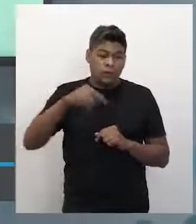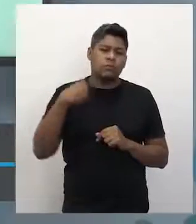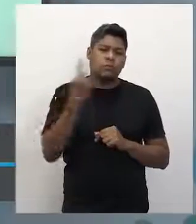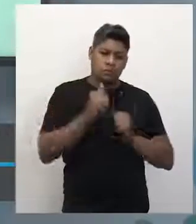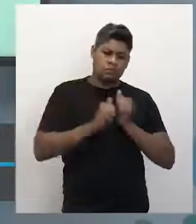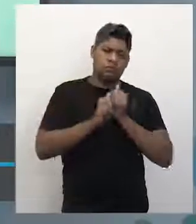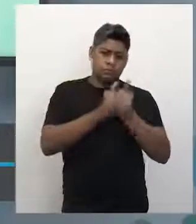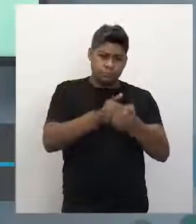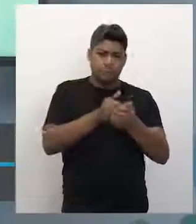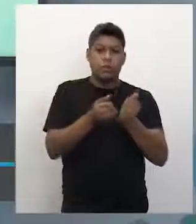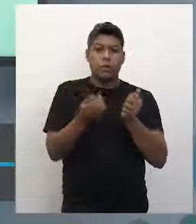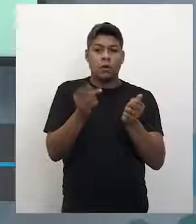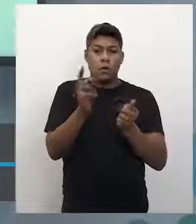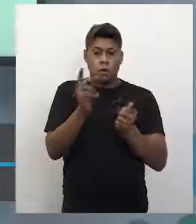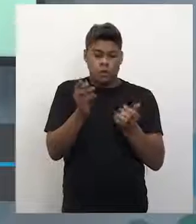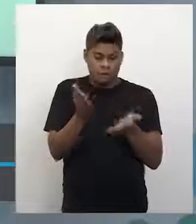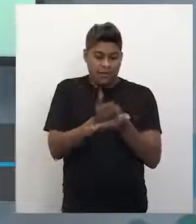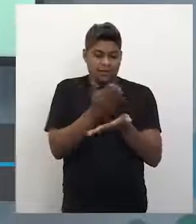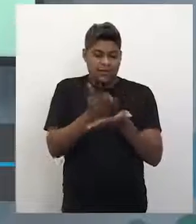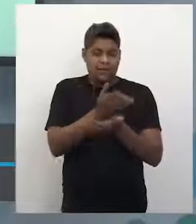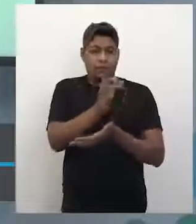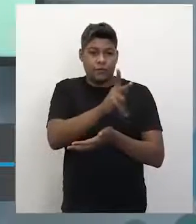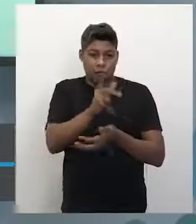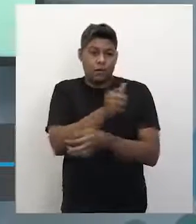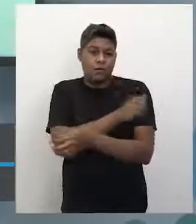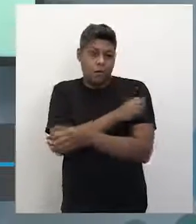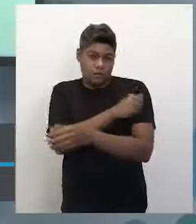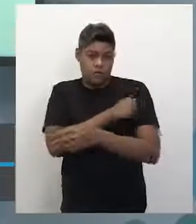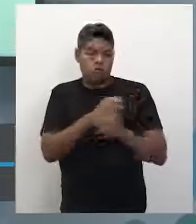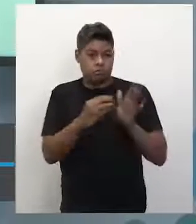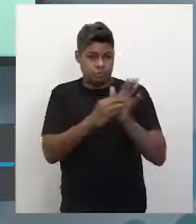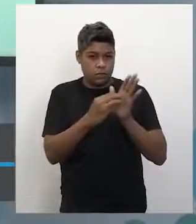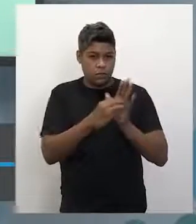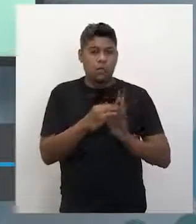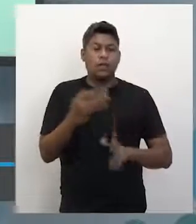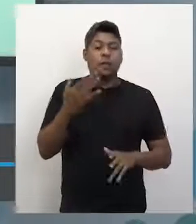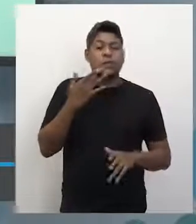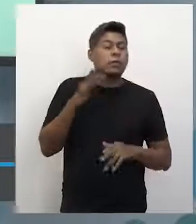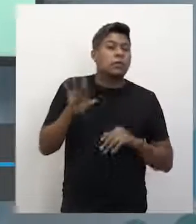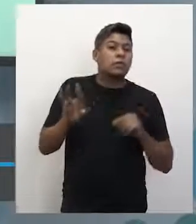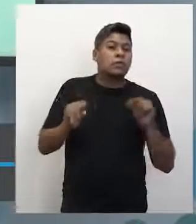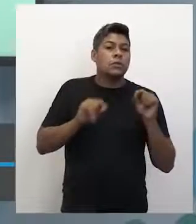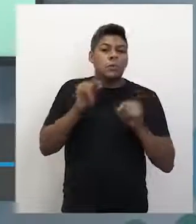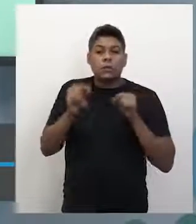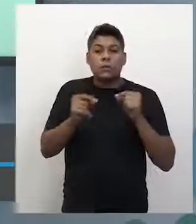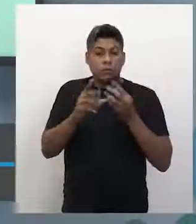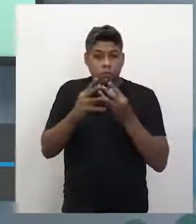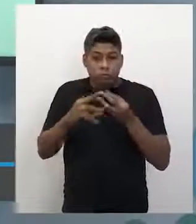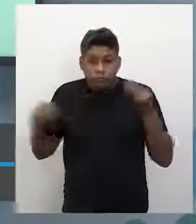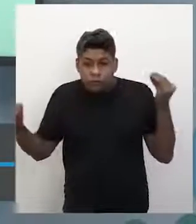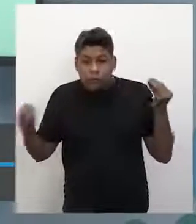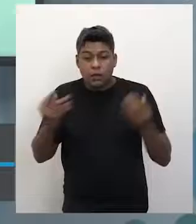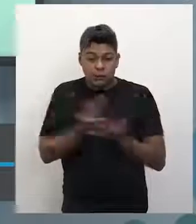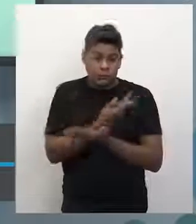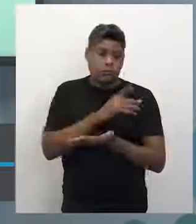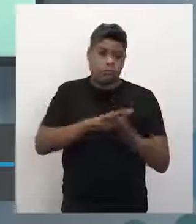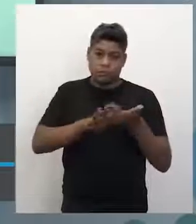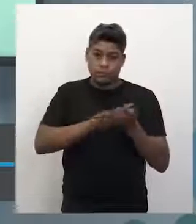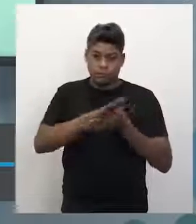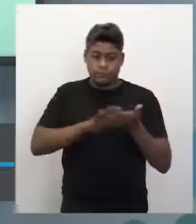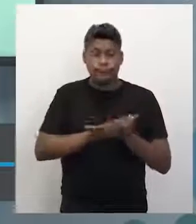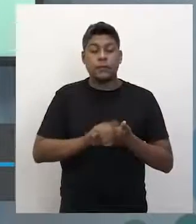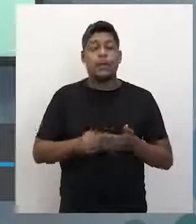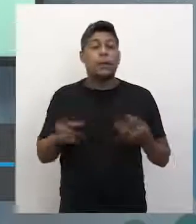seguimos o caderno do professor e do aluno do currículo, tá? Então, eu não tenho como, assim, a gente não foge muito do que está acontecendo. O